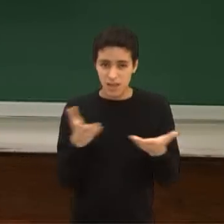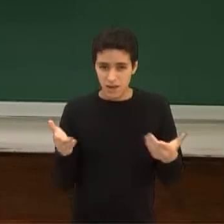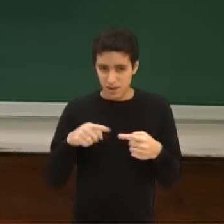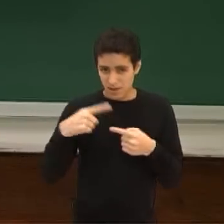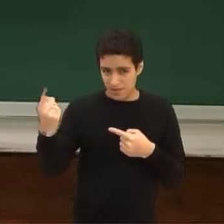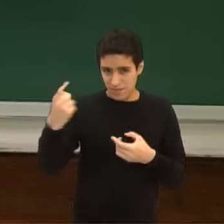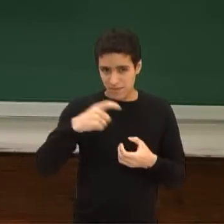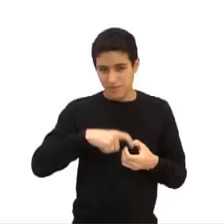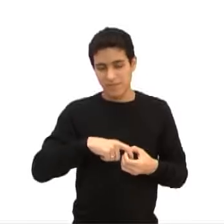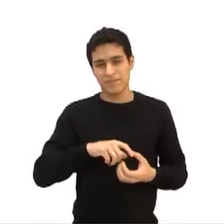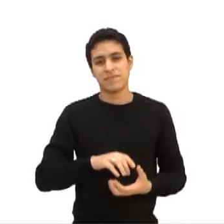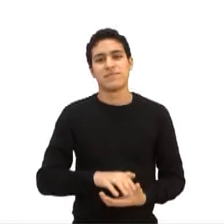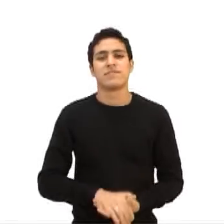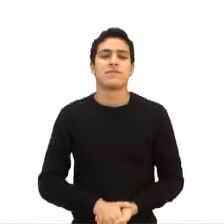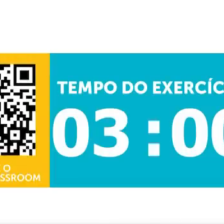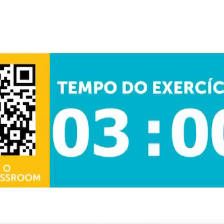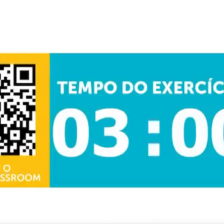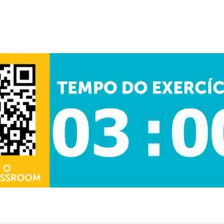que daqui a pouco a gente corrige.